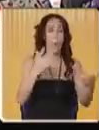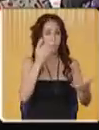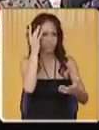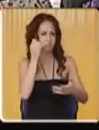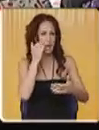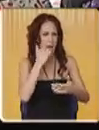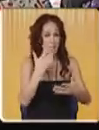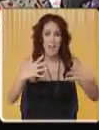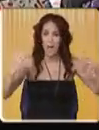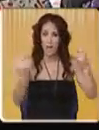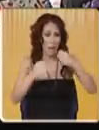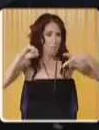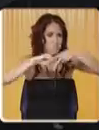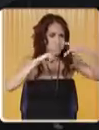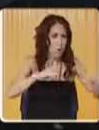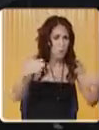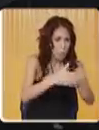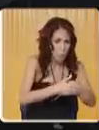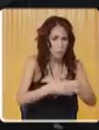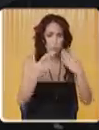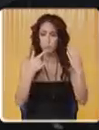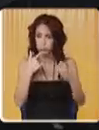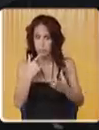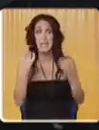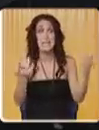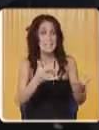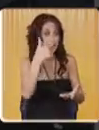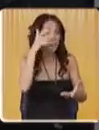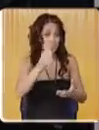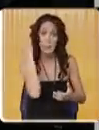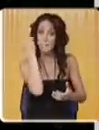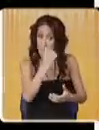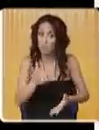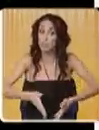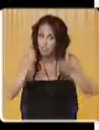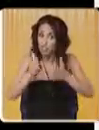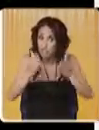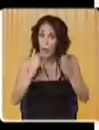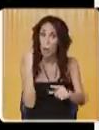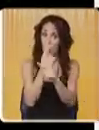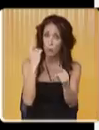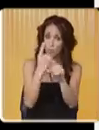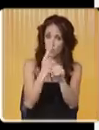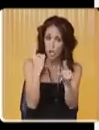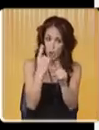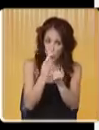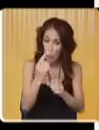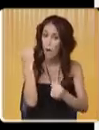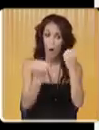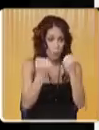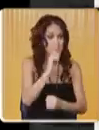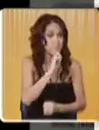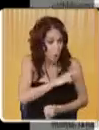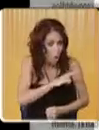graves, muitos atropelamentos mortais e, escandalosamente, estes verdadeiros assassinos das estradas continuam impunemente a